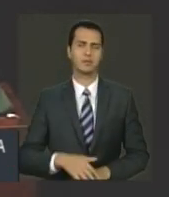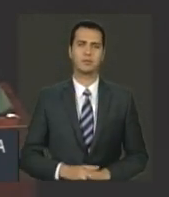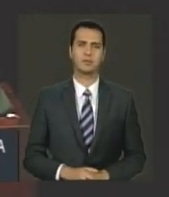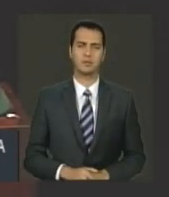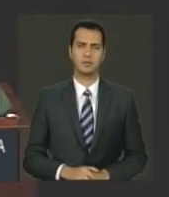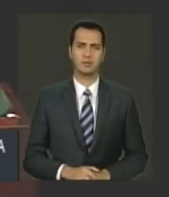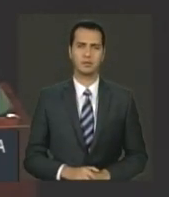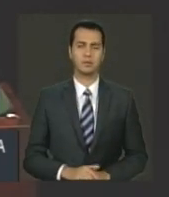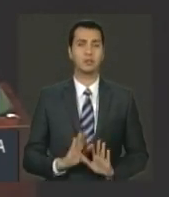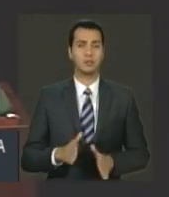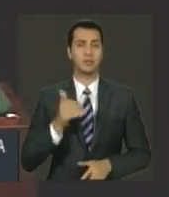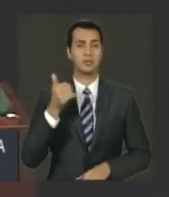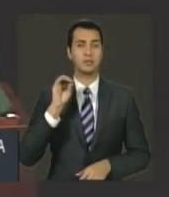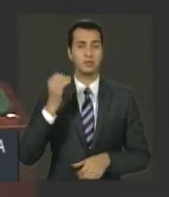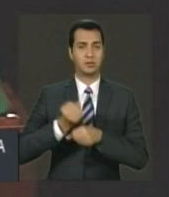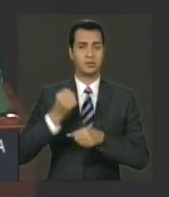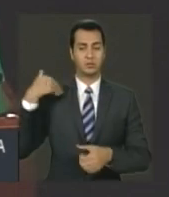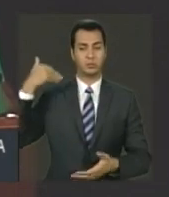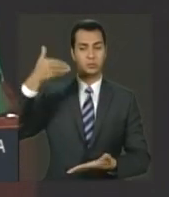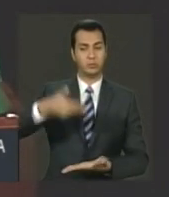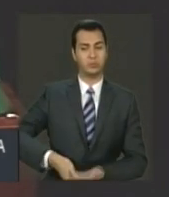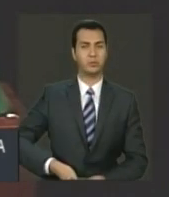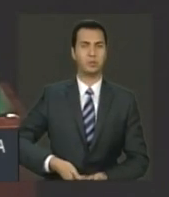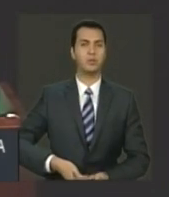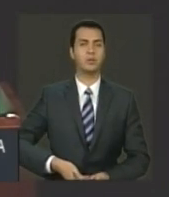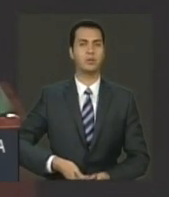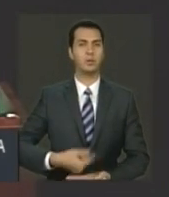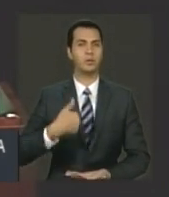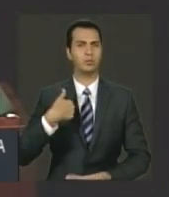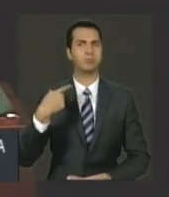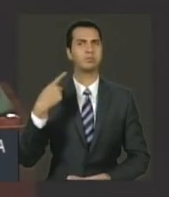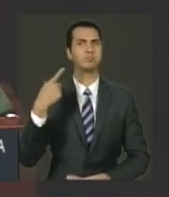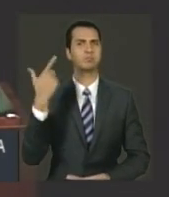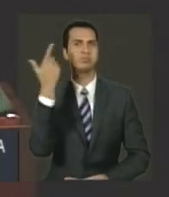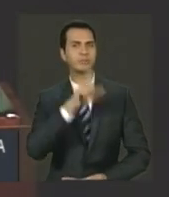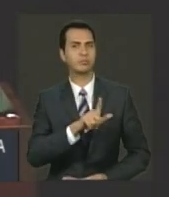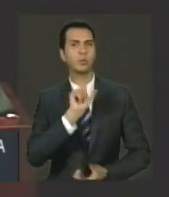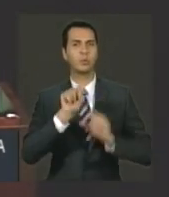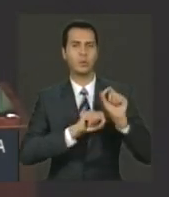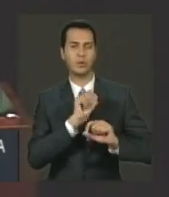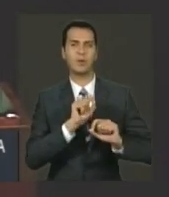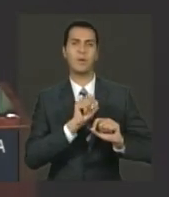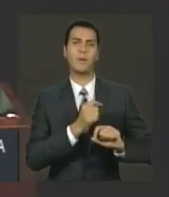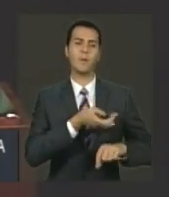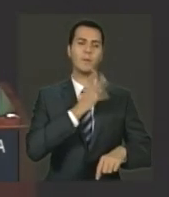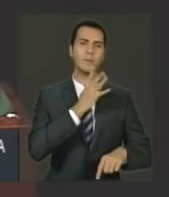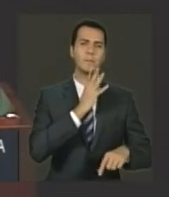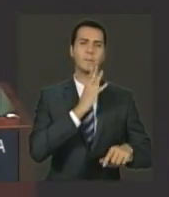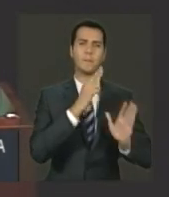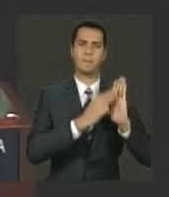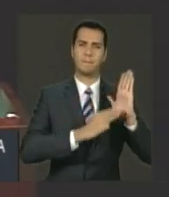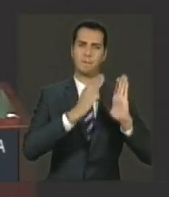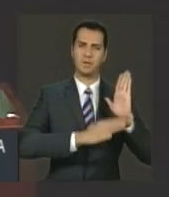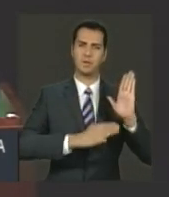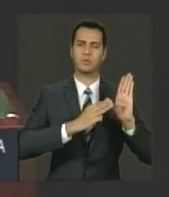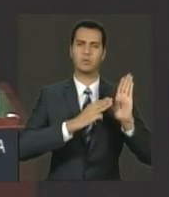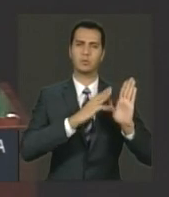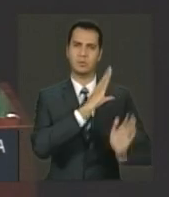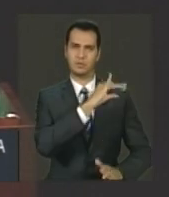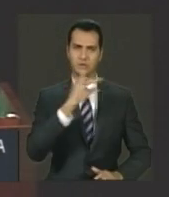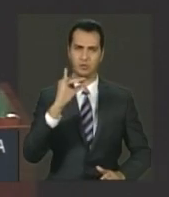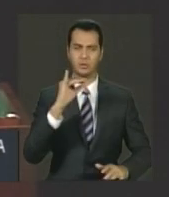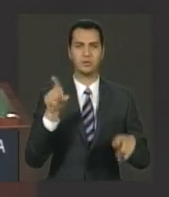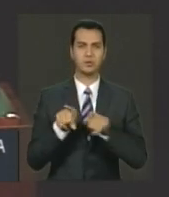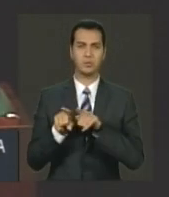Nos últimos 10 anos, aprendi a combinar métodos científicos e gerenciais fundamentais na área